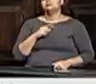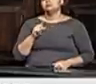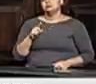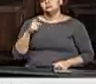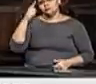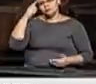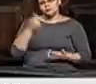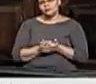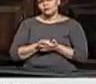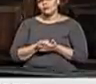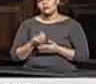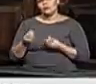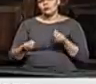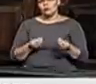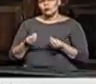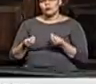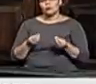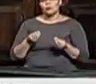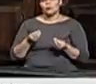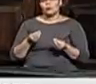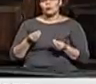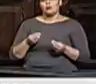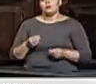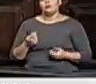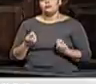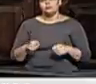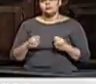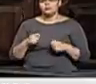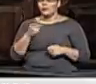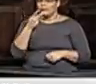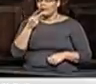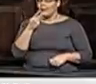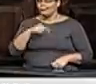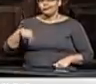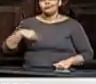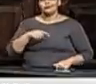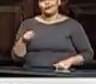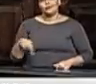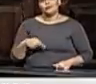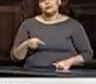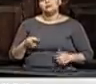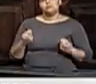decididamente numa situação que alguém precisa falar por nós.